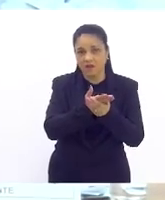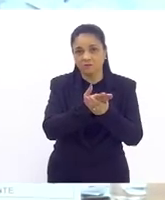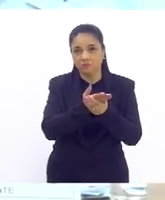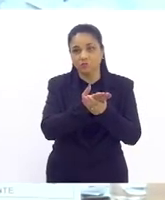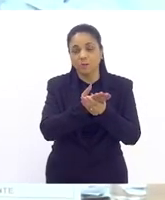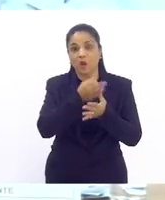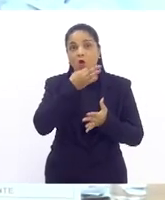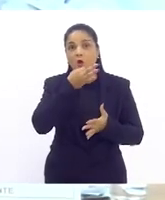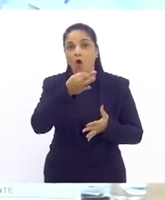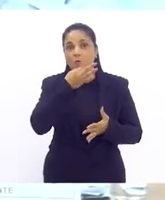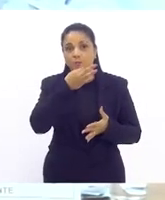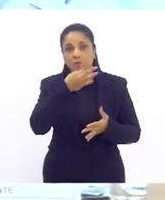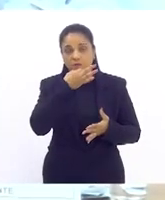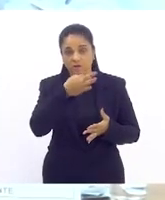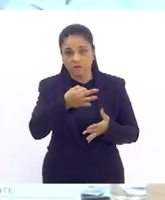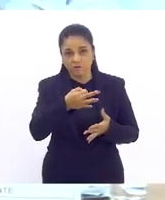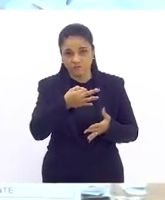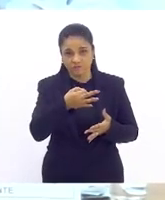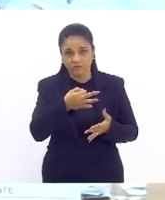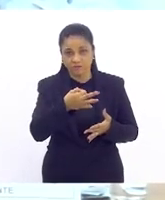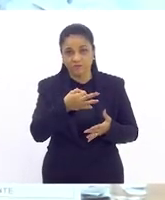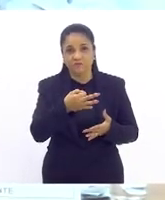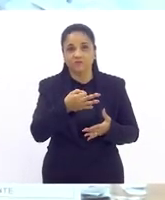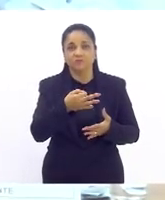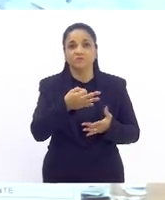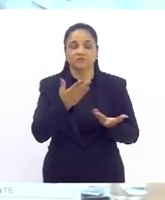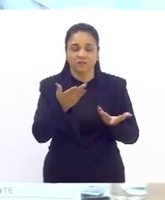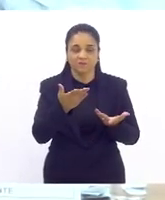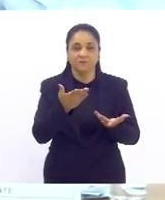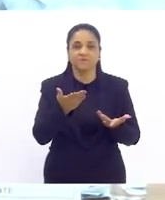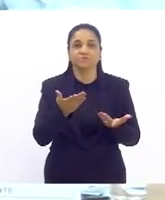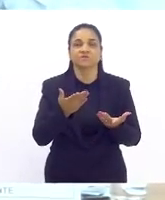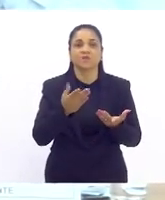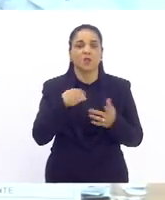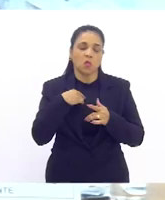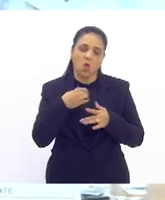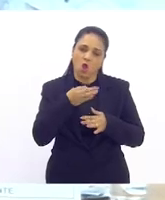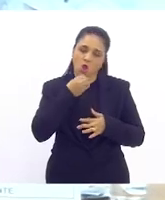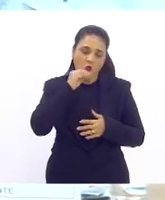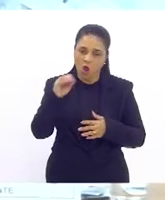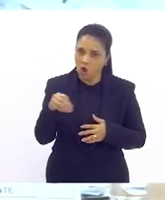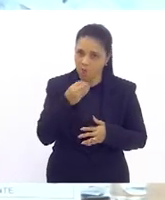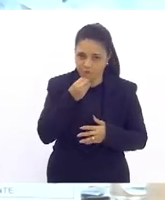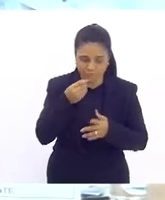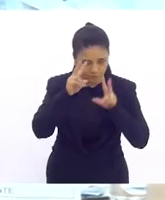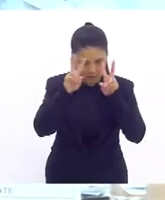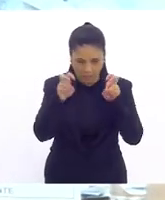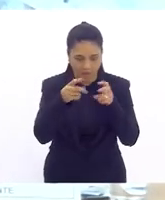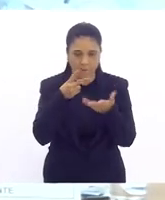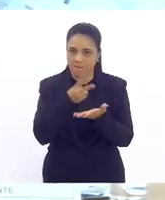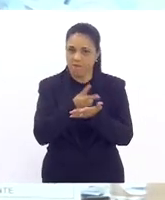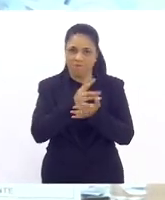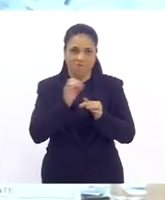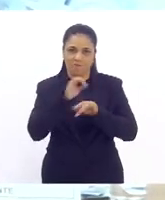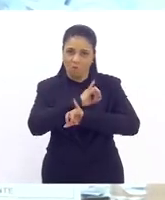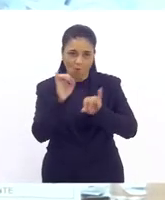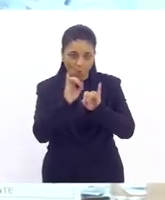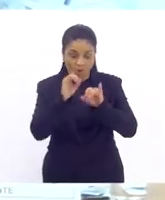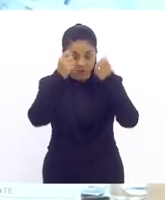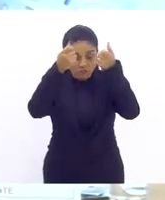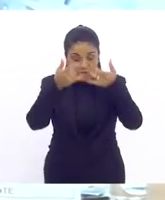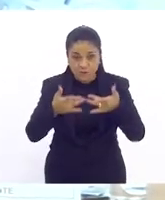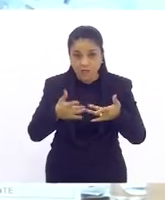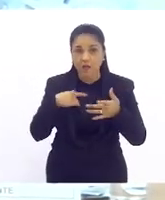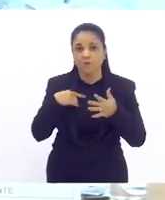sua opinião no caso sobre a questão da reforma do ensino médio obviamente não vou falar desse assunto que não é o nosso tempo só para explicar para vocês